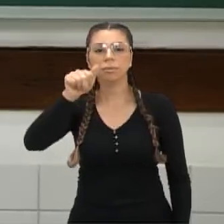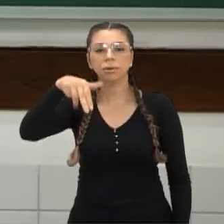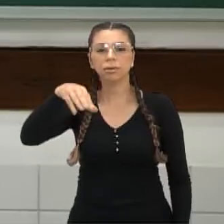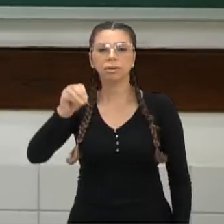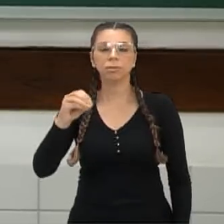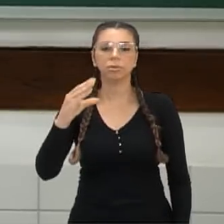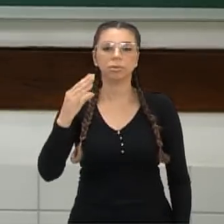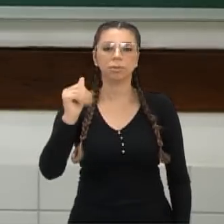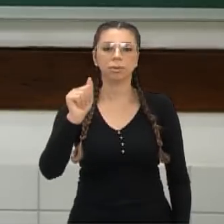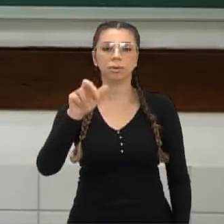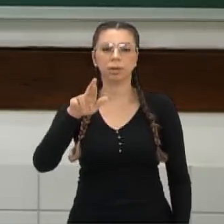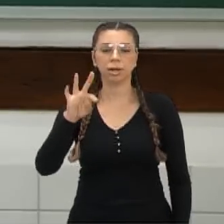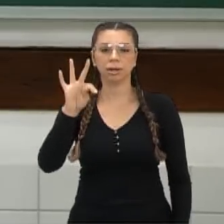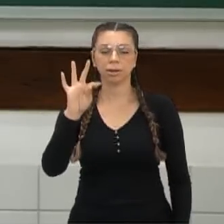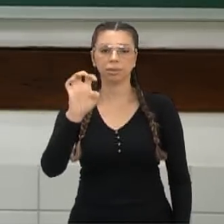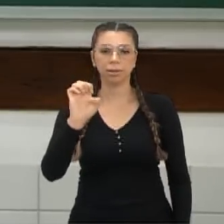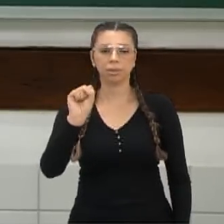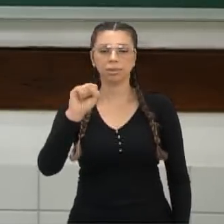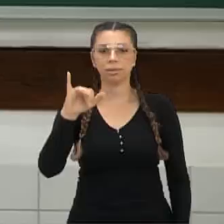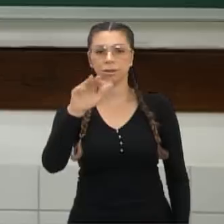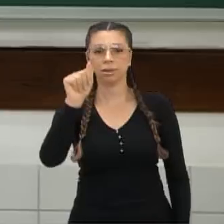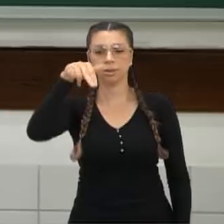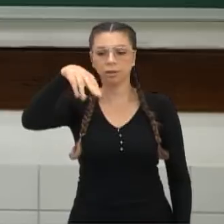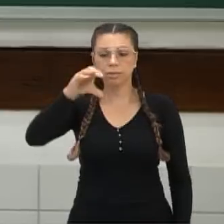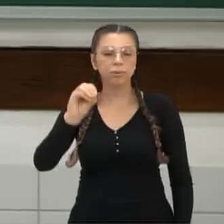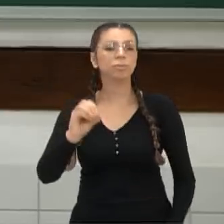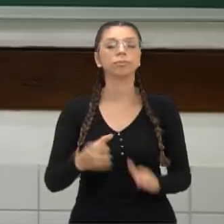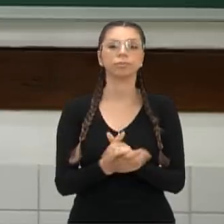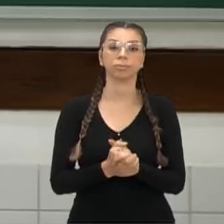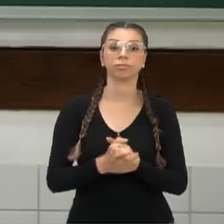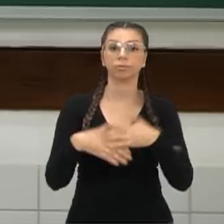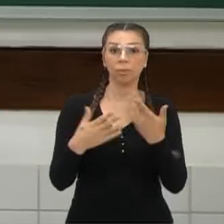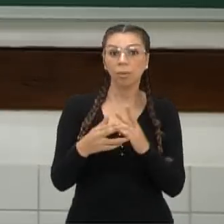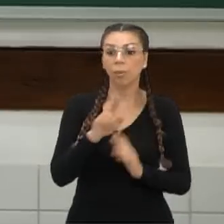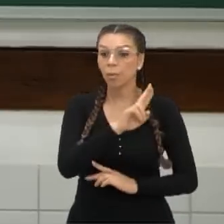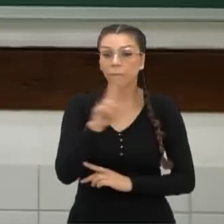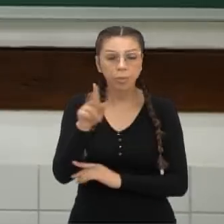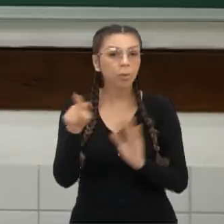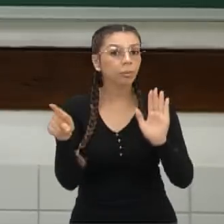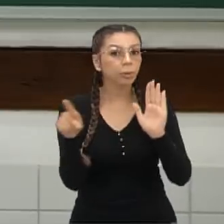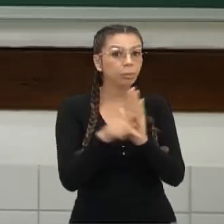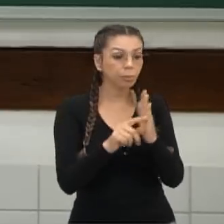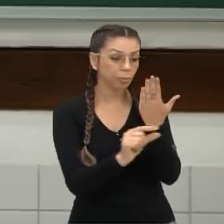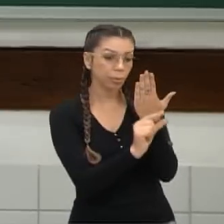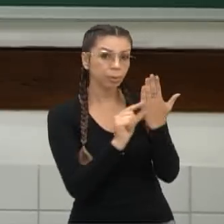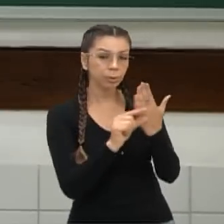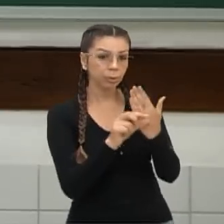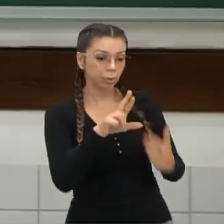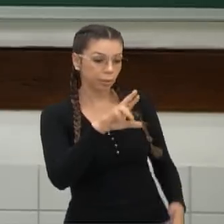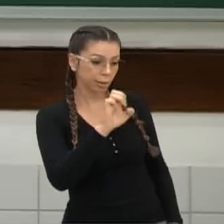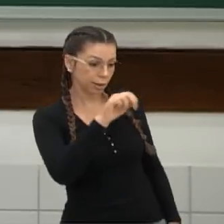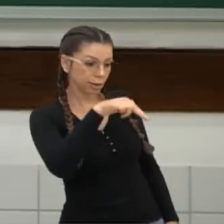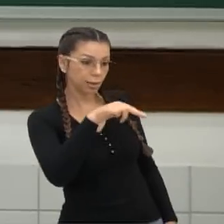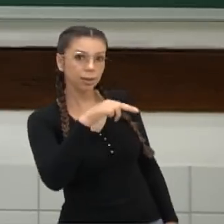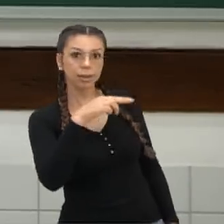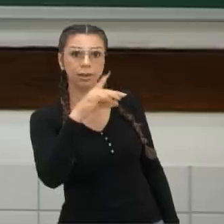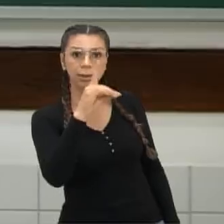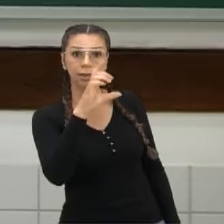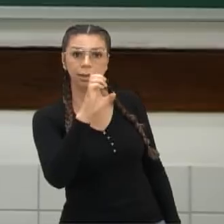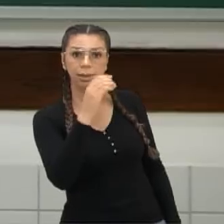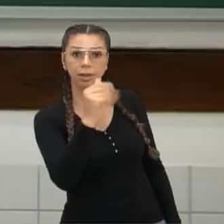para ele? René Descartes. René Descartes organizou as ideias